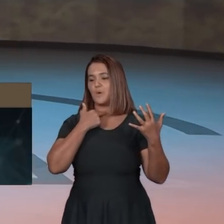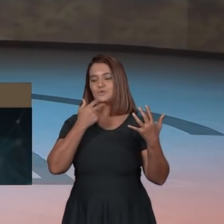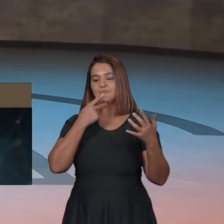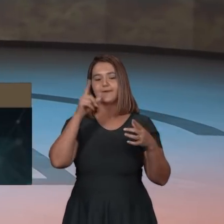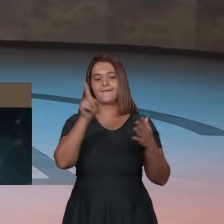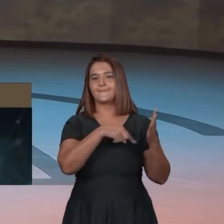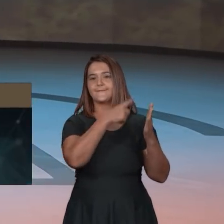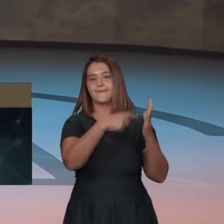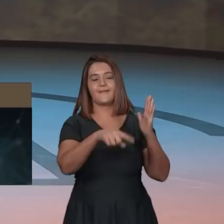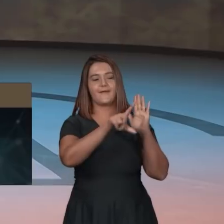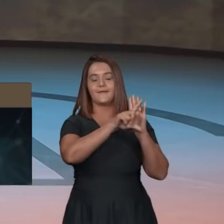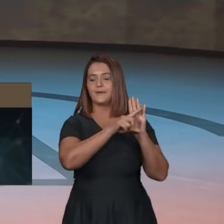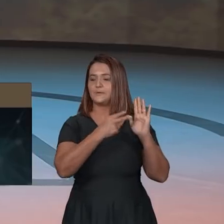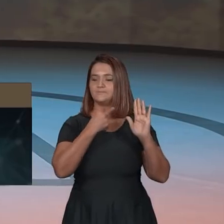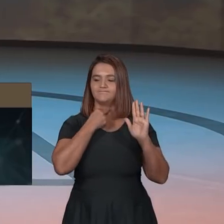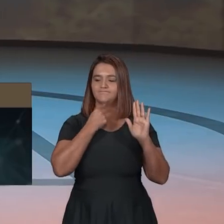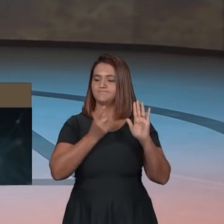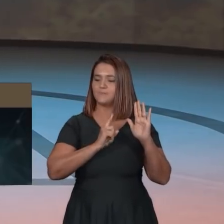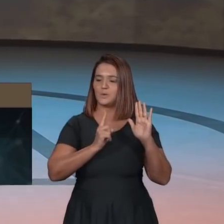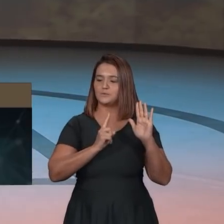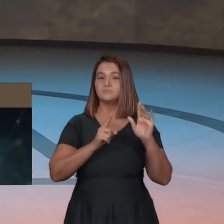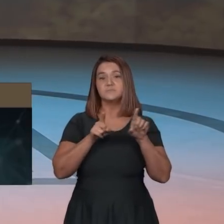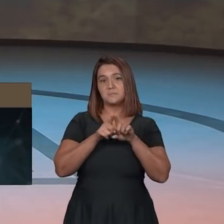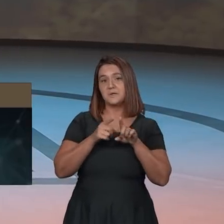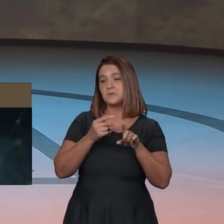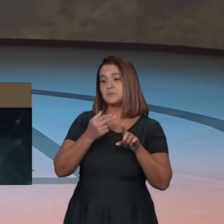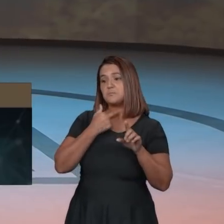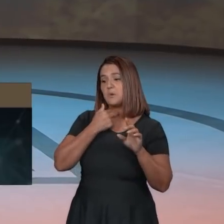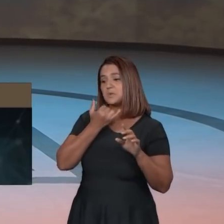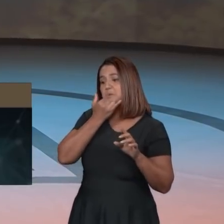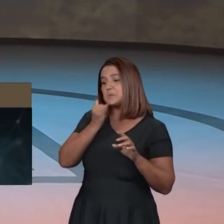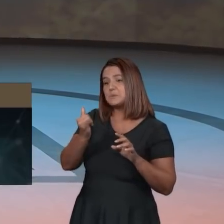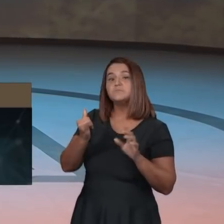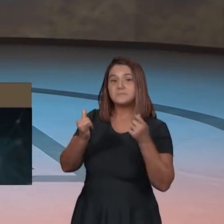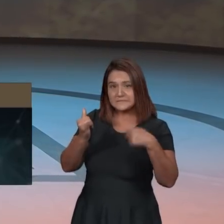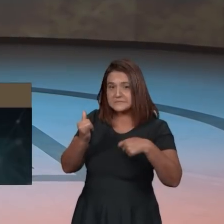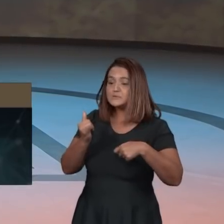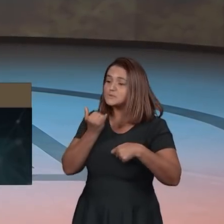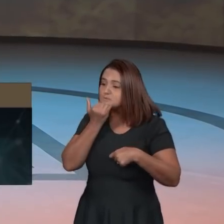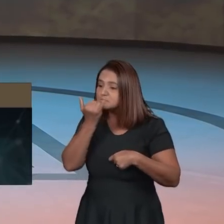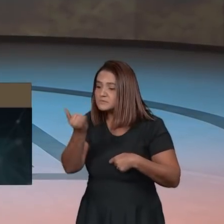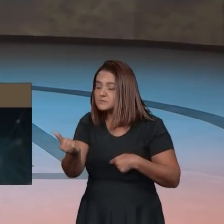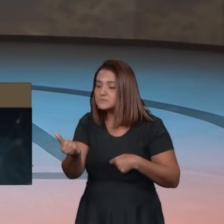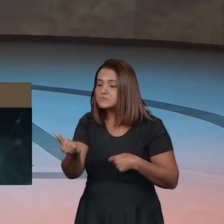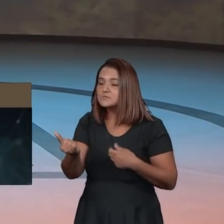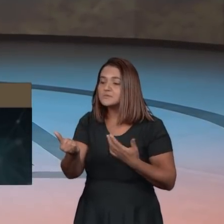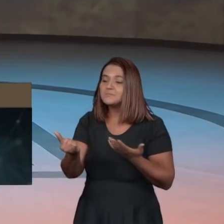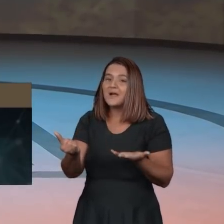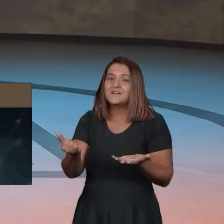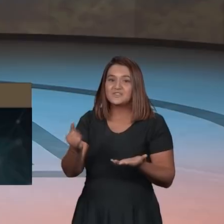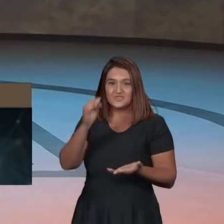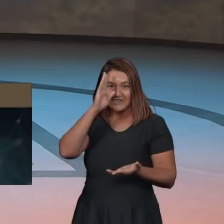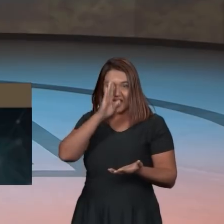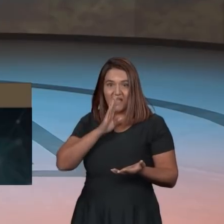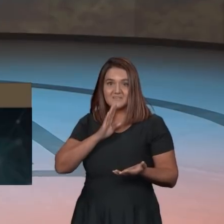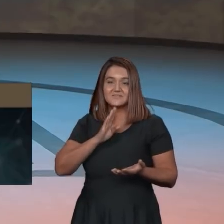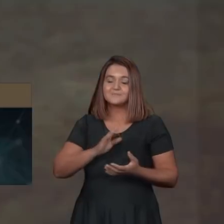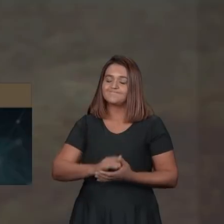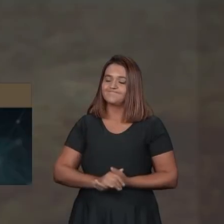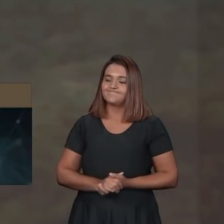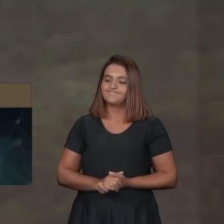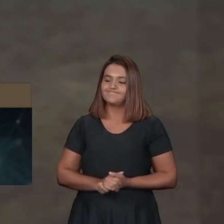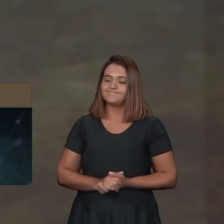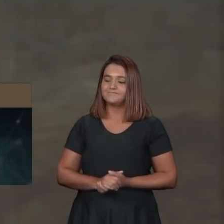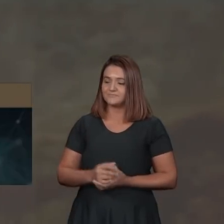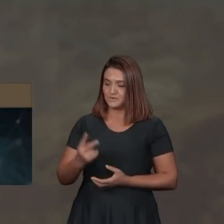mas como pai não posso negar o perdão para o meu filho. Mas esse perdão não pode sair de graça para mim.